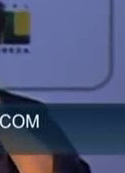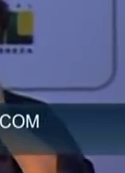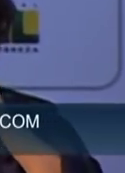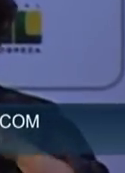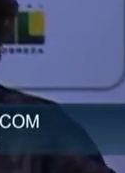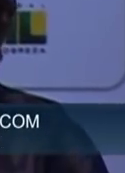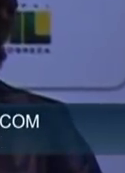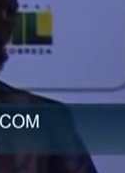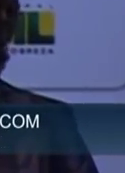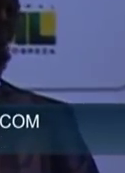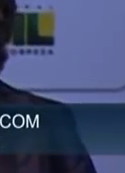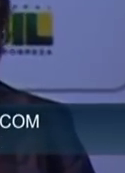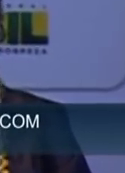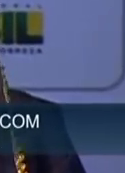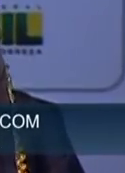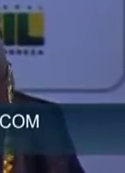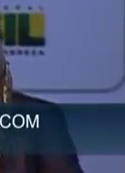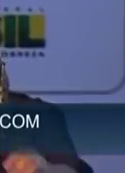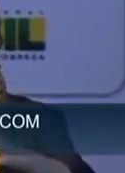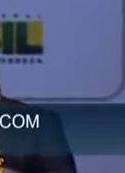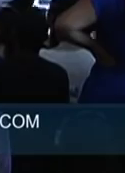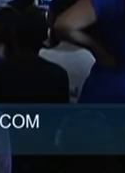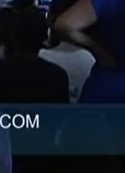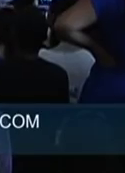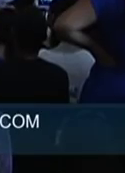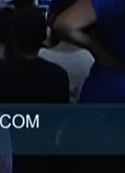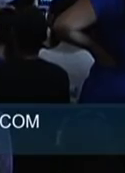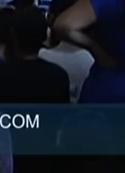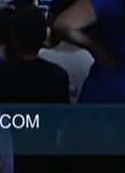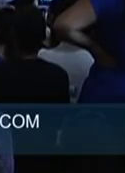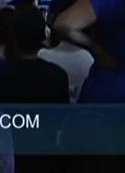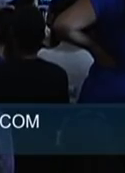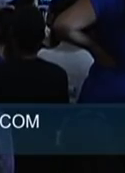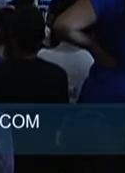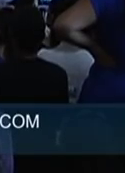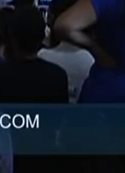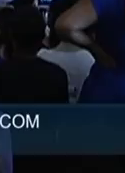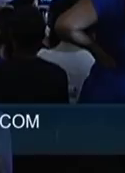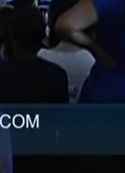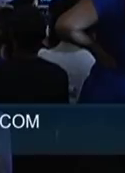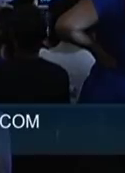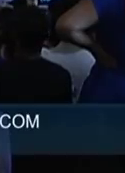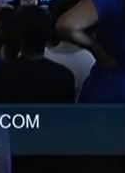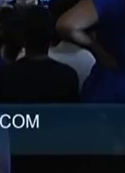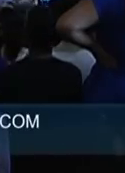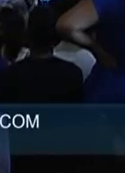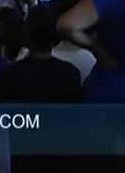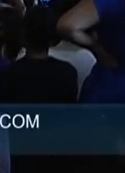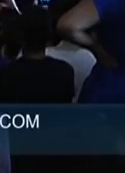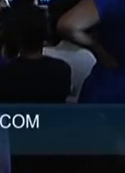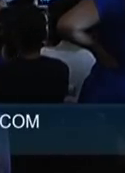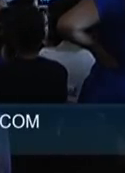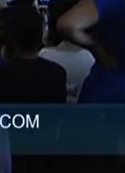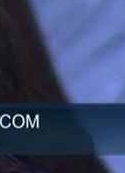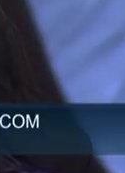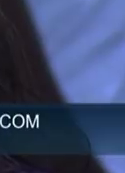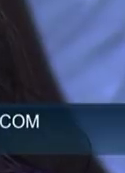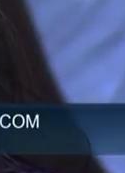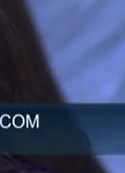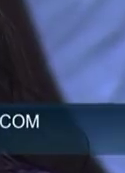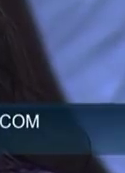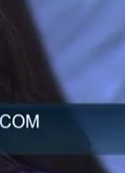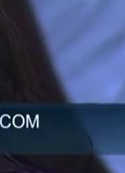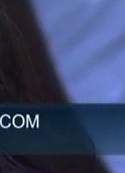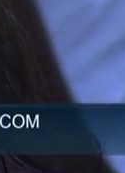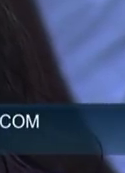de recursos naturais não renováveis. A reciclagem popular já é uma prática em vários cantos